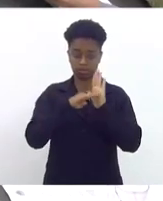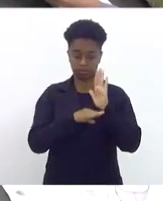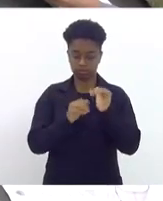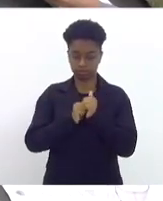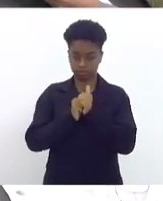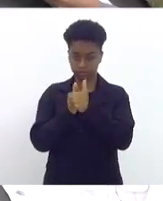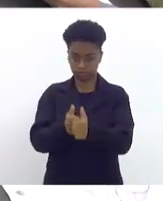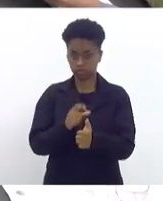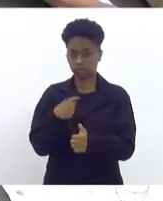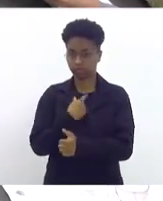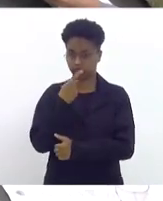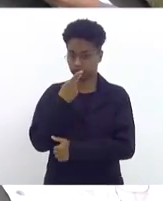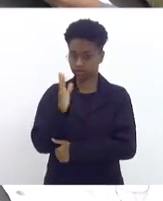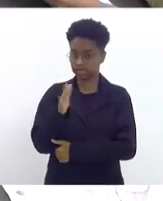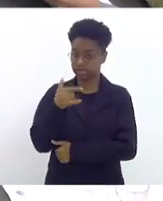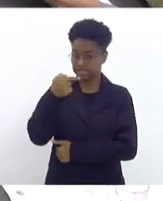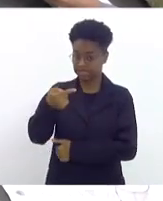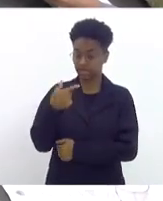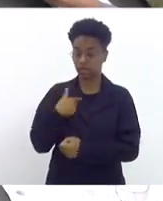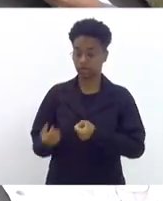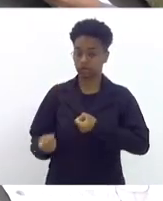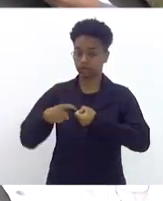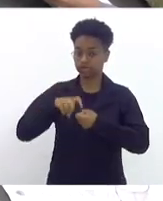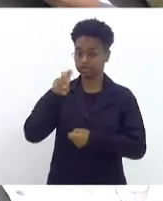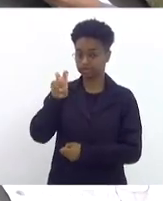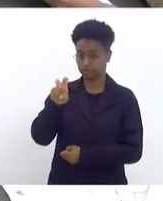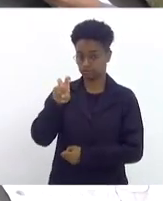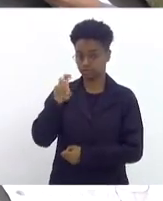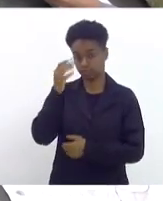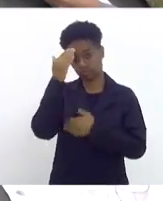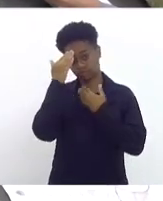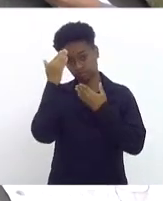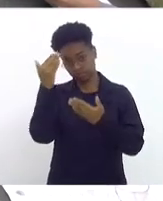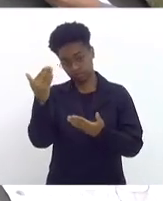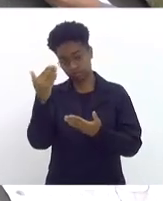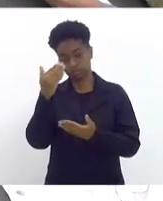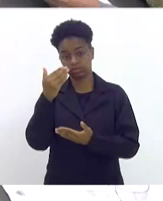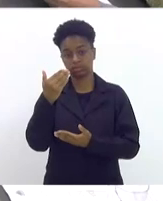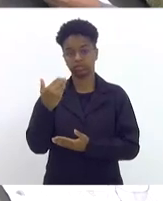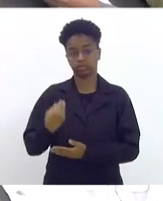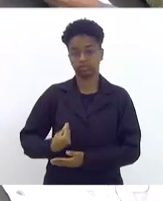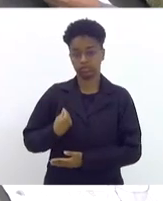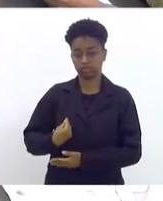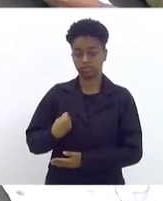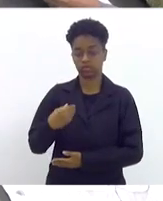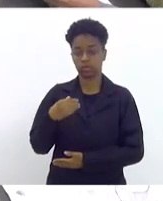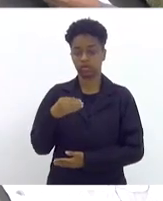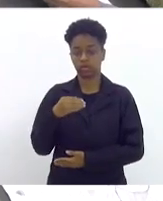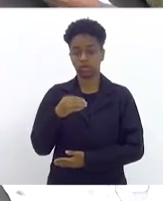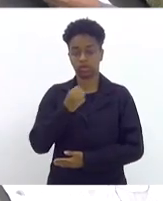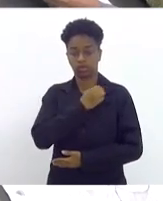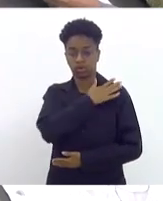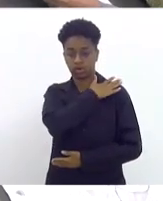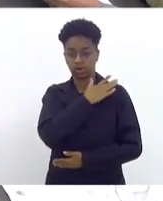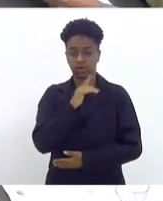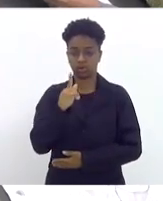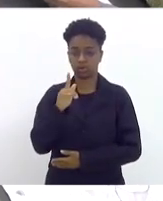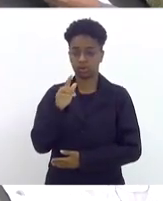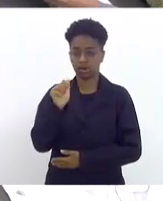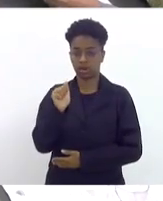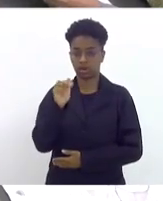já cantamos o sete mas eu volto para o item 5 agradecendo presença Tenente Coronel Agostinho e